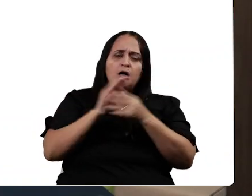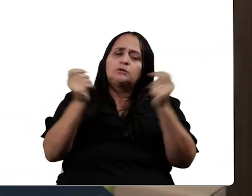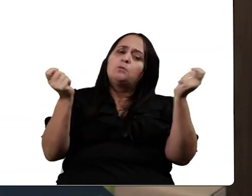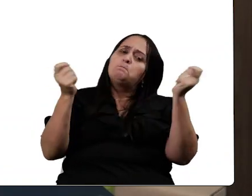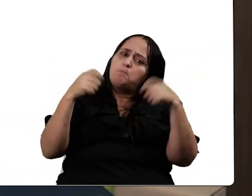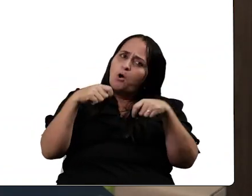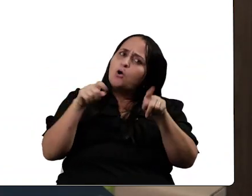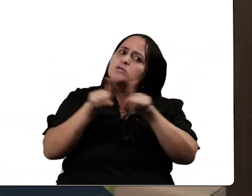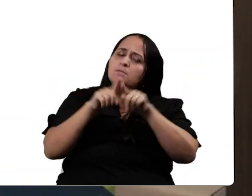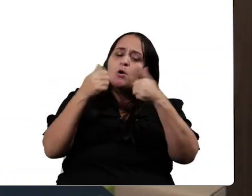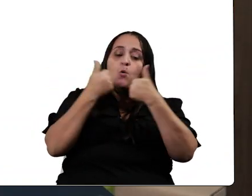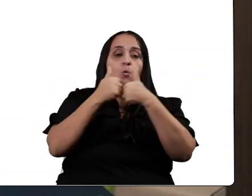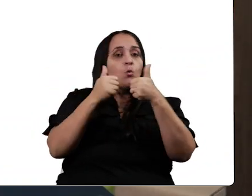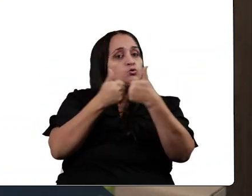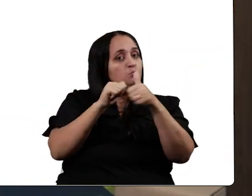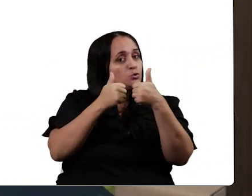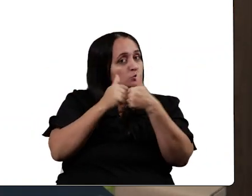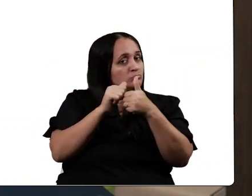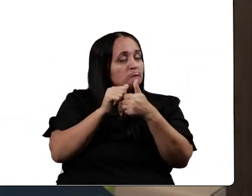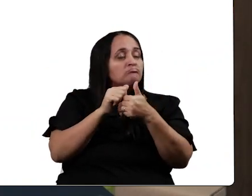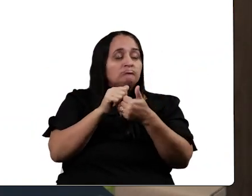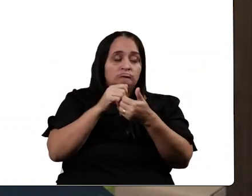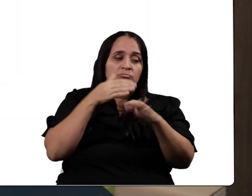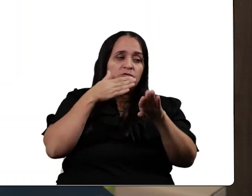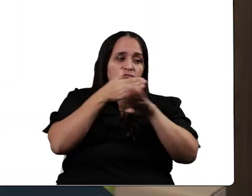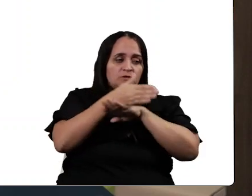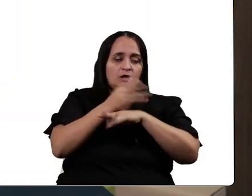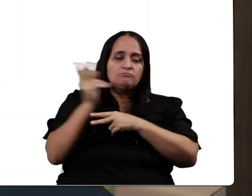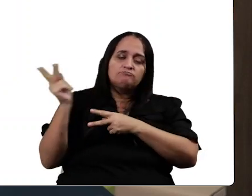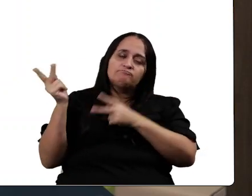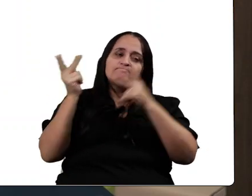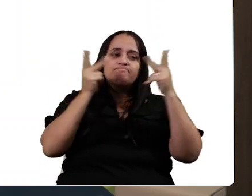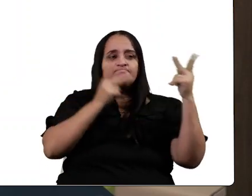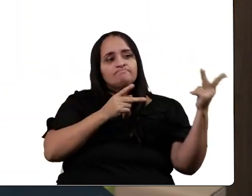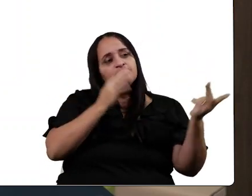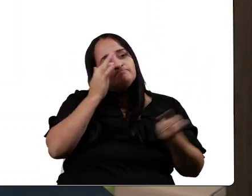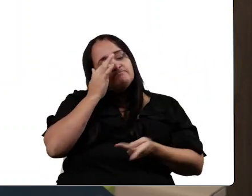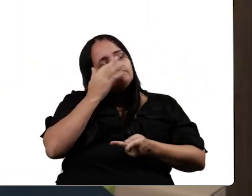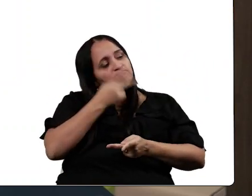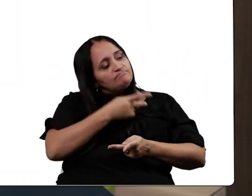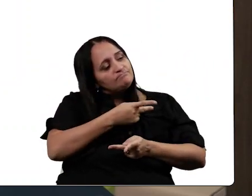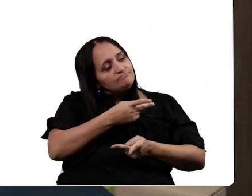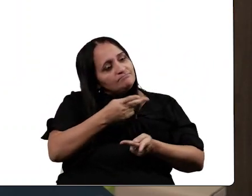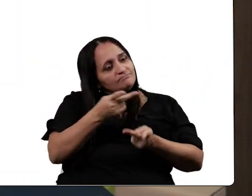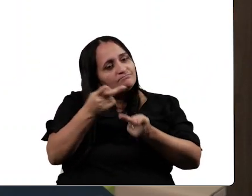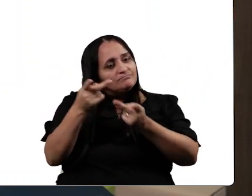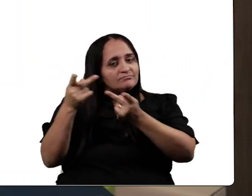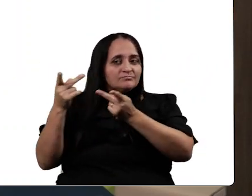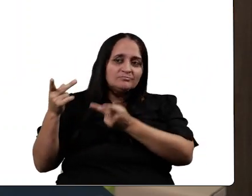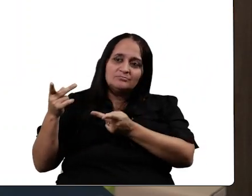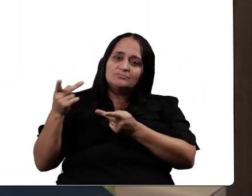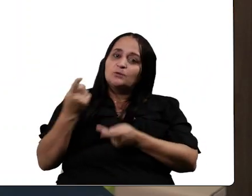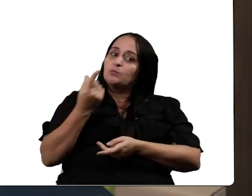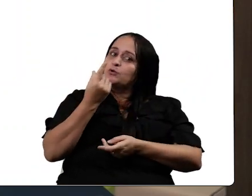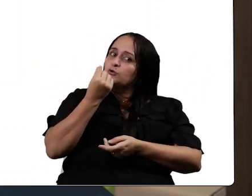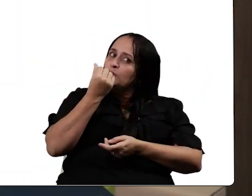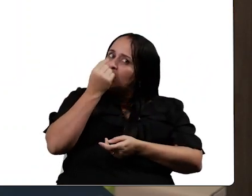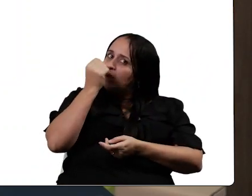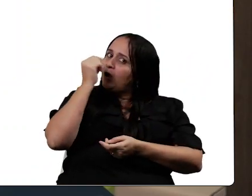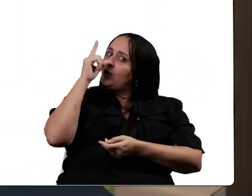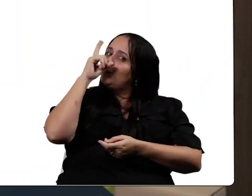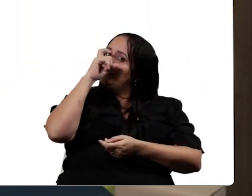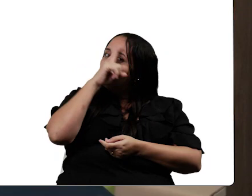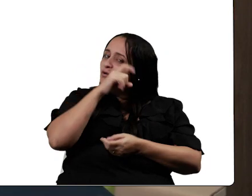Muito tranquilo. Tá bom? A ideia é essa, conhecer Salvador sem gastar muito, tá? Que dinheiro tá